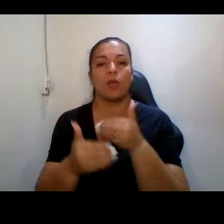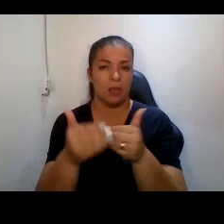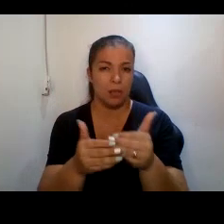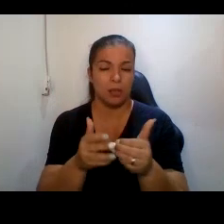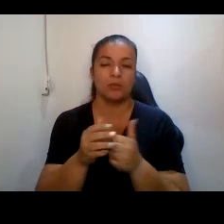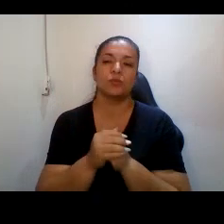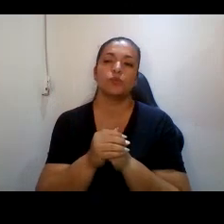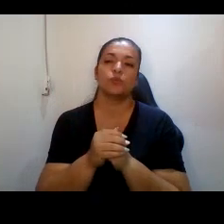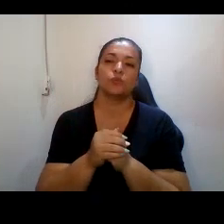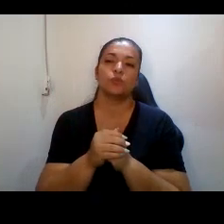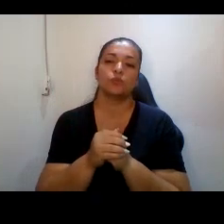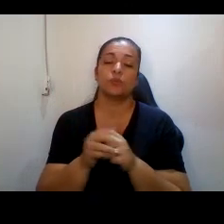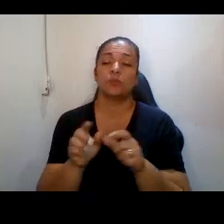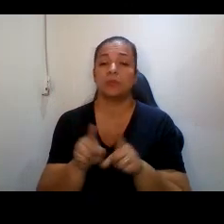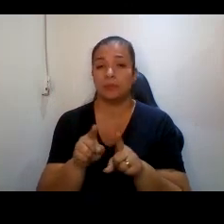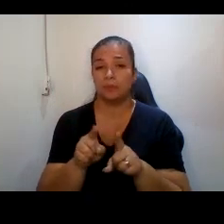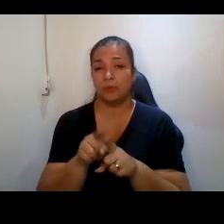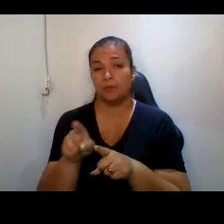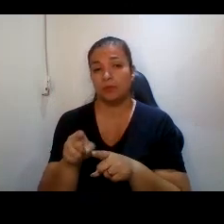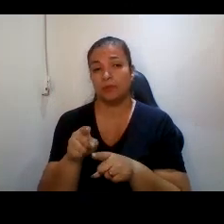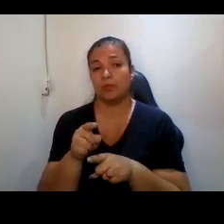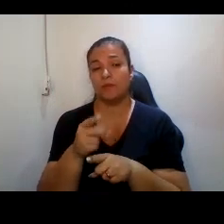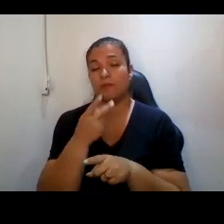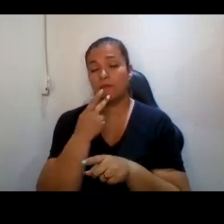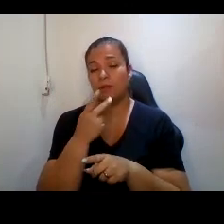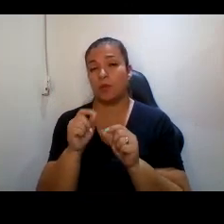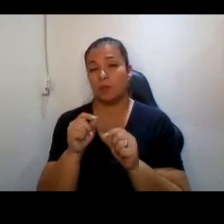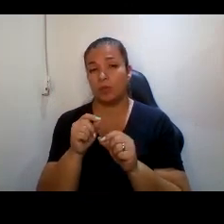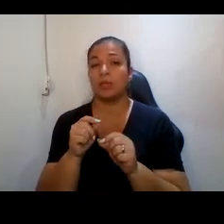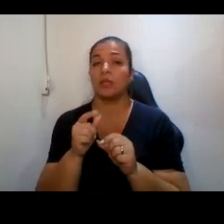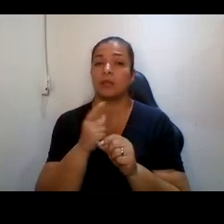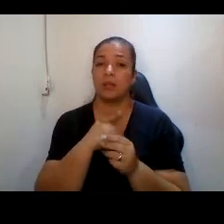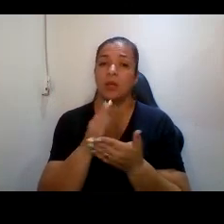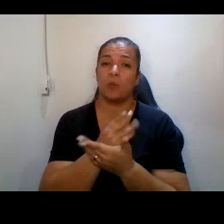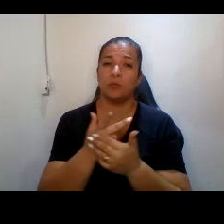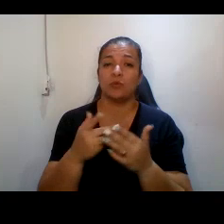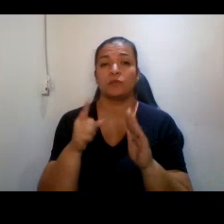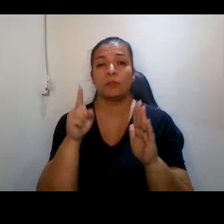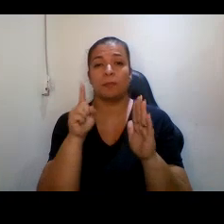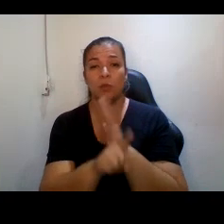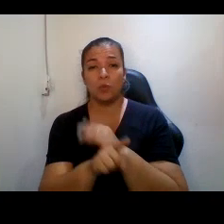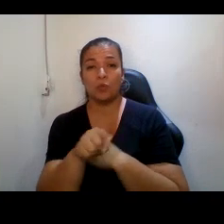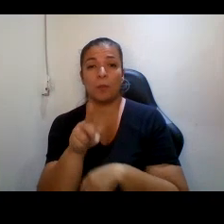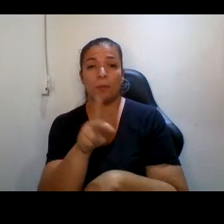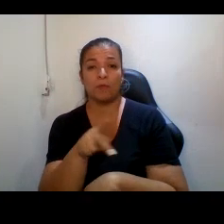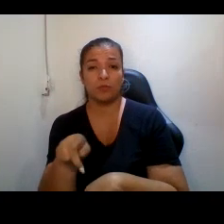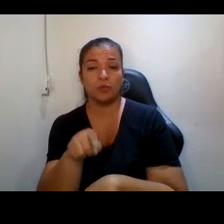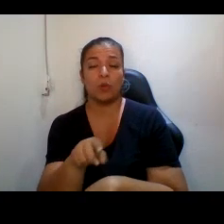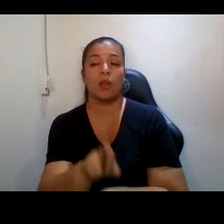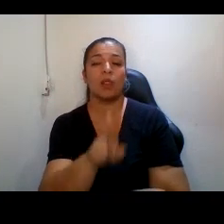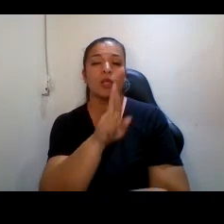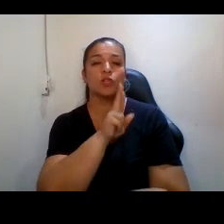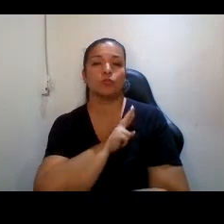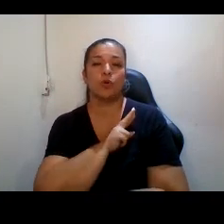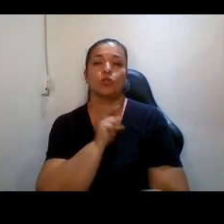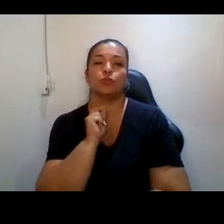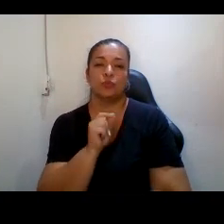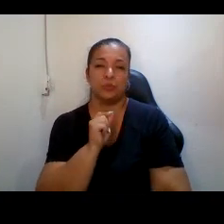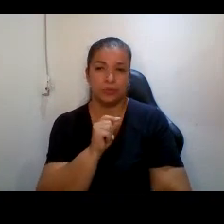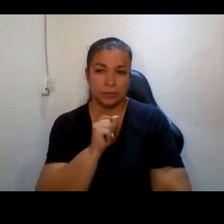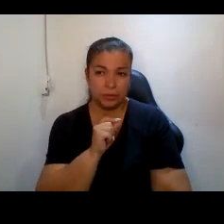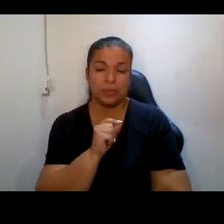você vai falar que você perguntou determinadas questões para a professora, e a professora respondeu de um jeito, de